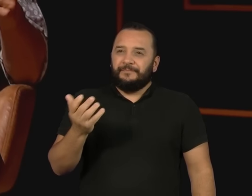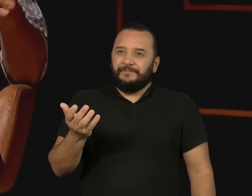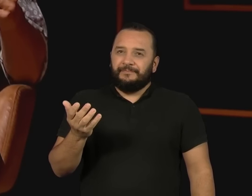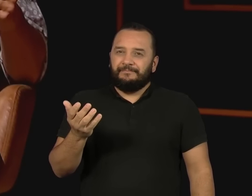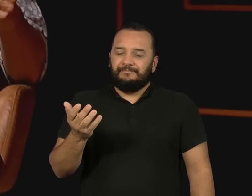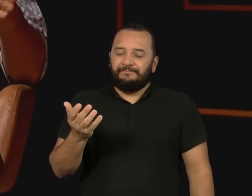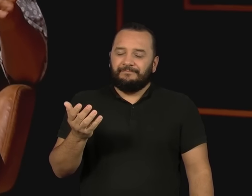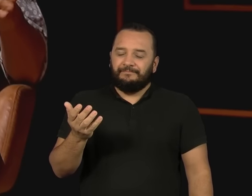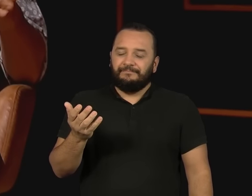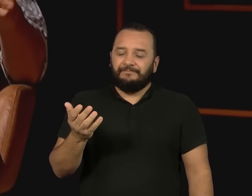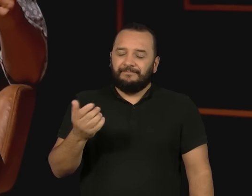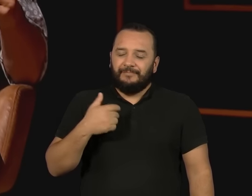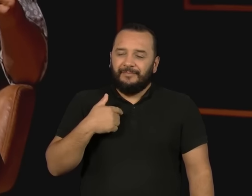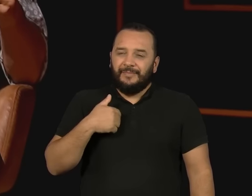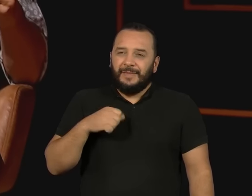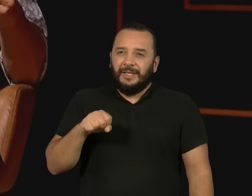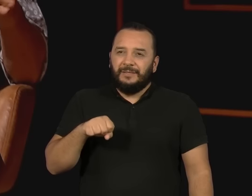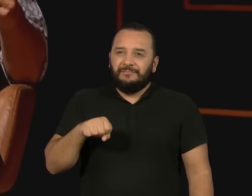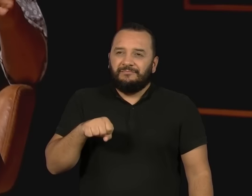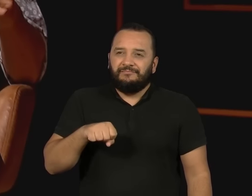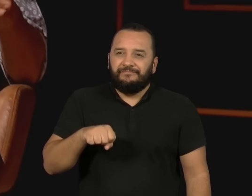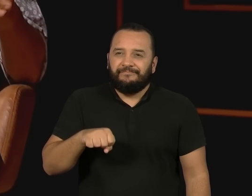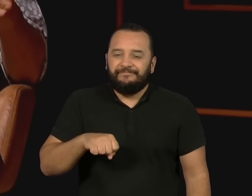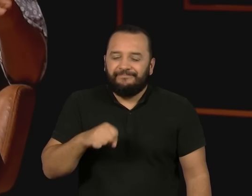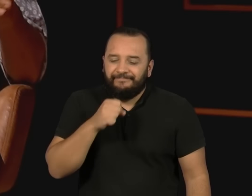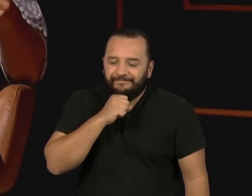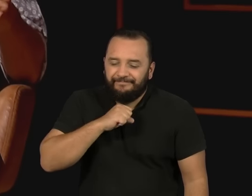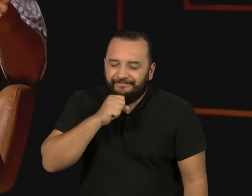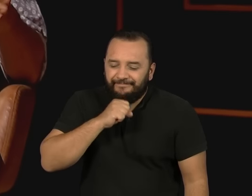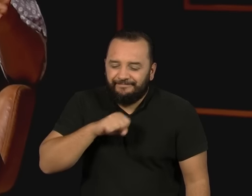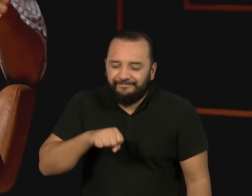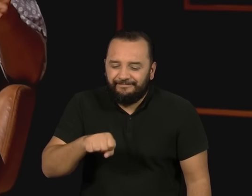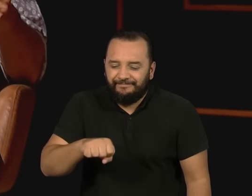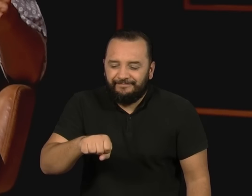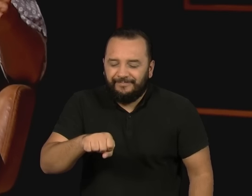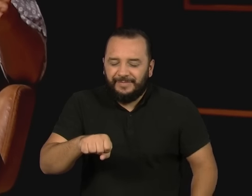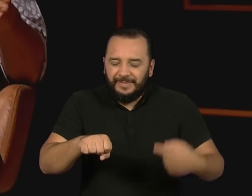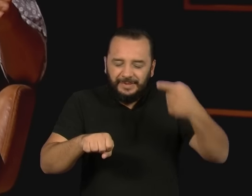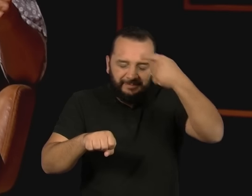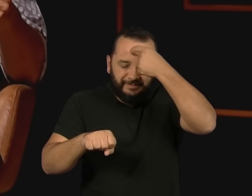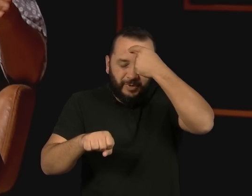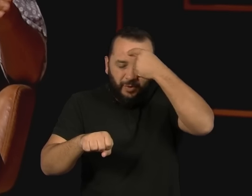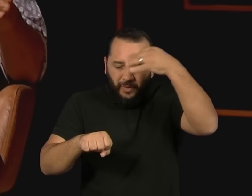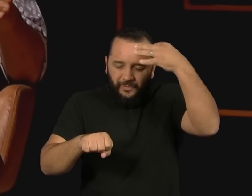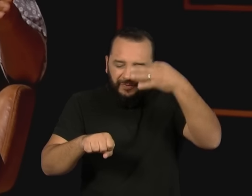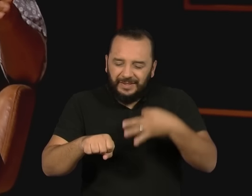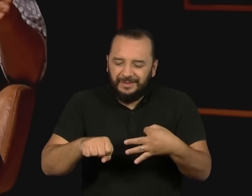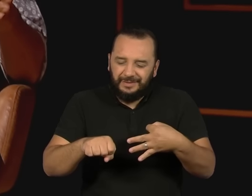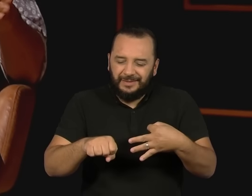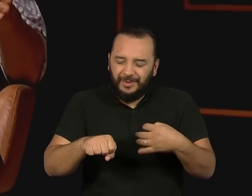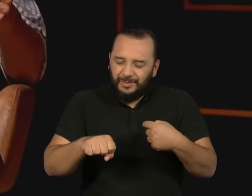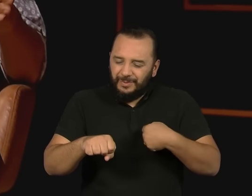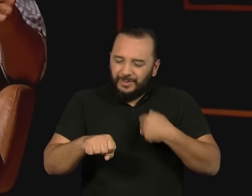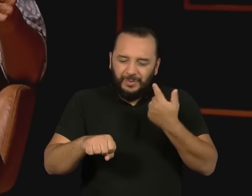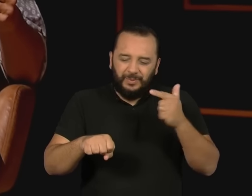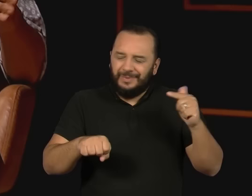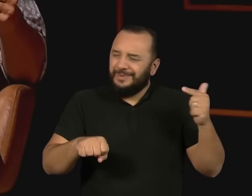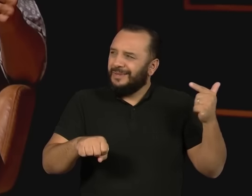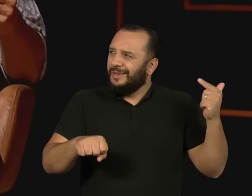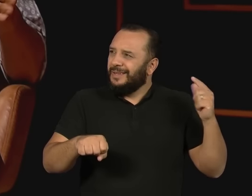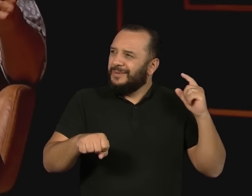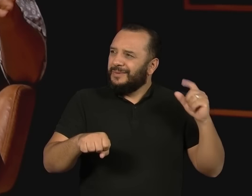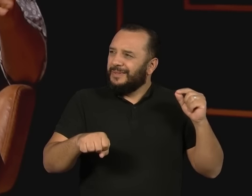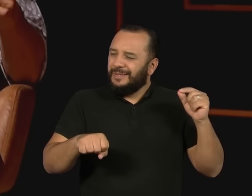Quanto mais eu envelheço, mais eu tenho a convicção de que não tenho maior ou menor preço